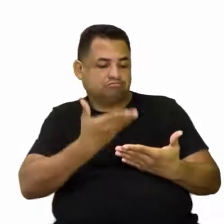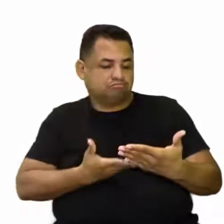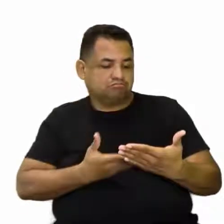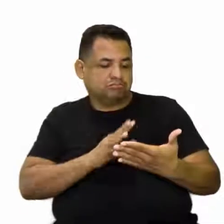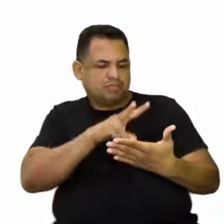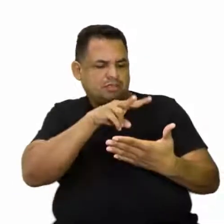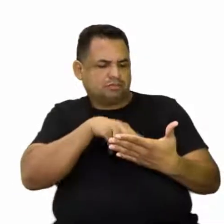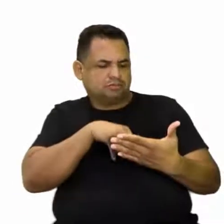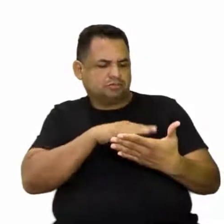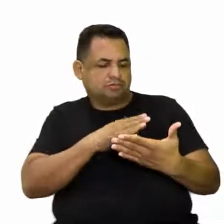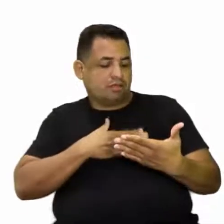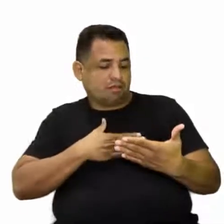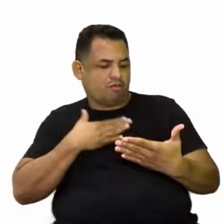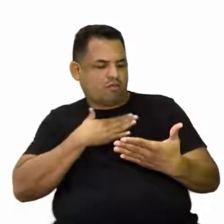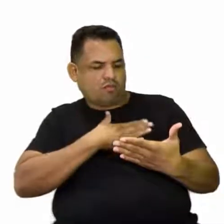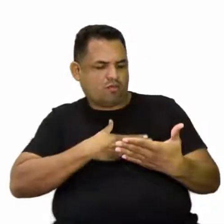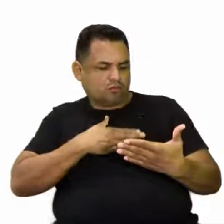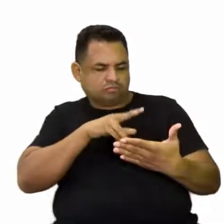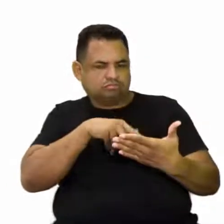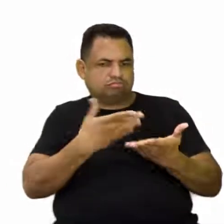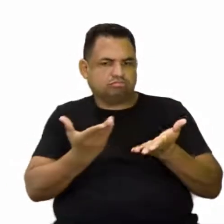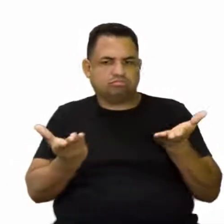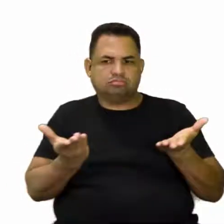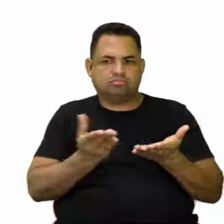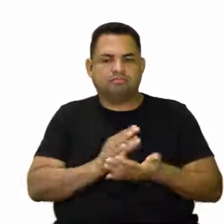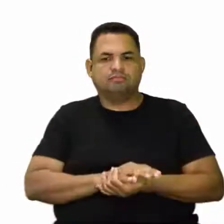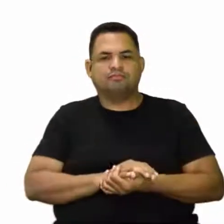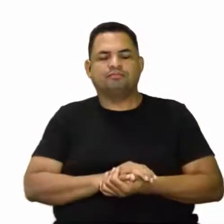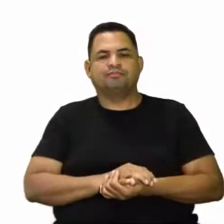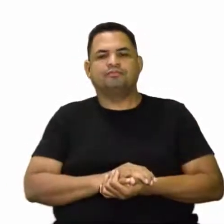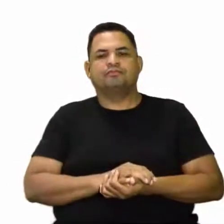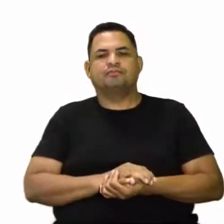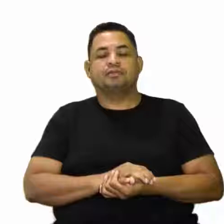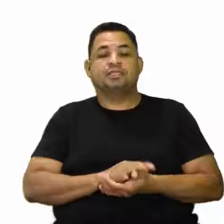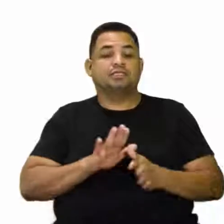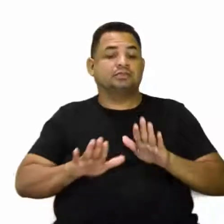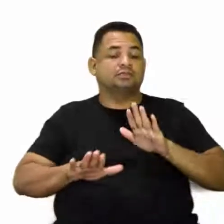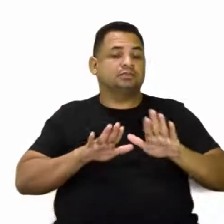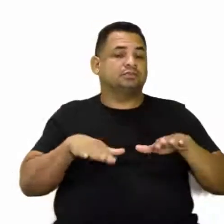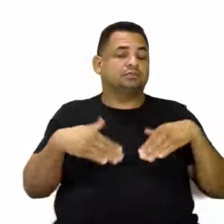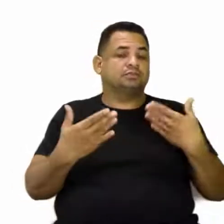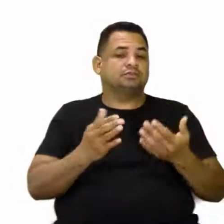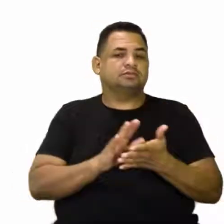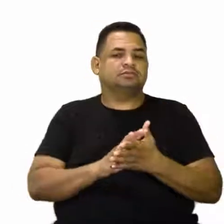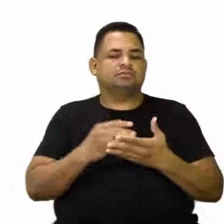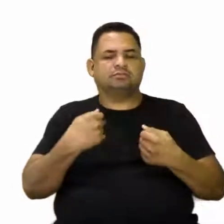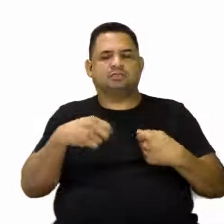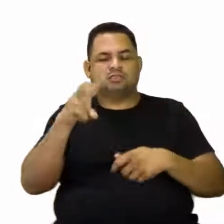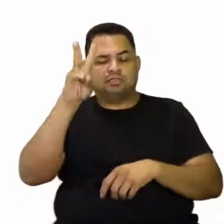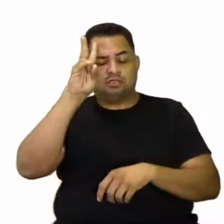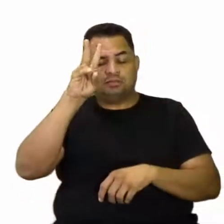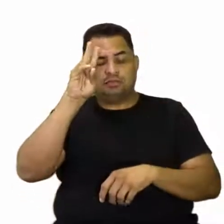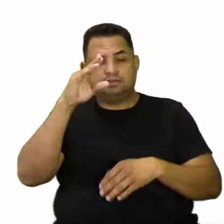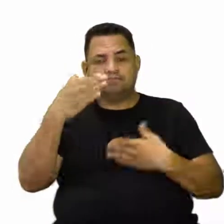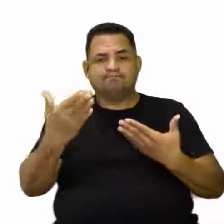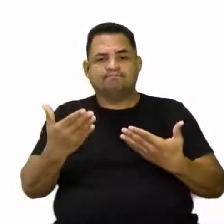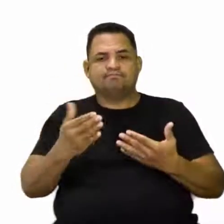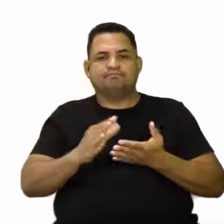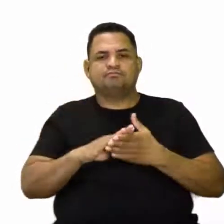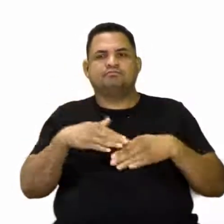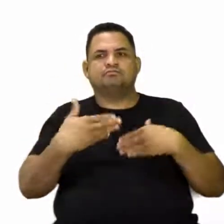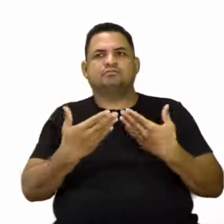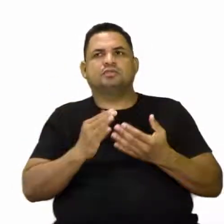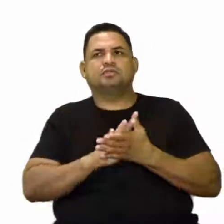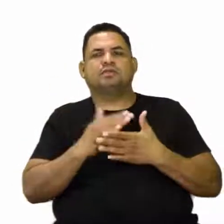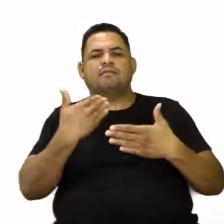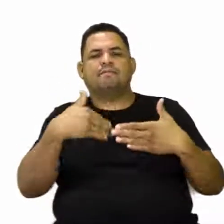que o leitor se interesse ou não pelo que está escrito. E às vezes a gente tem que lembrar o seguinte: quando chega lá